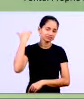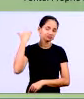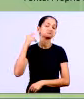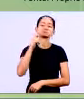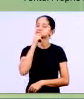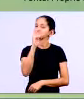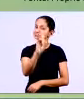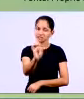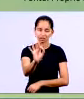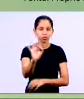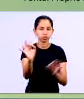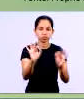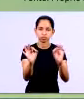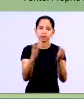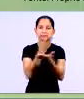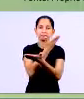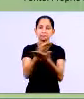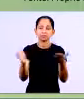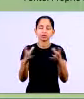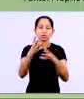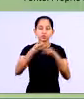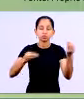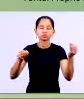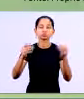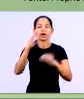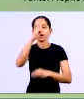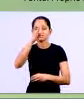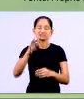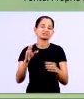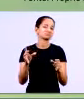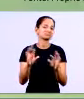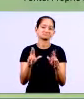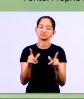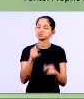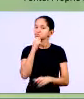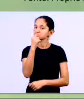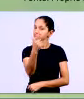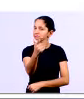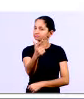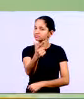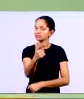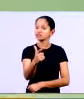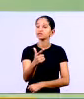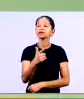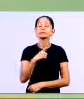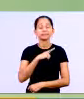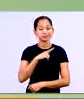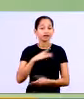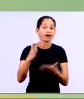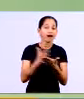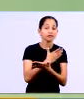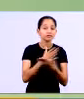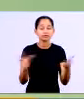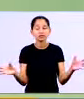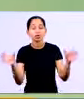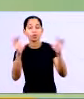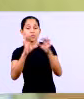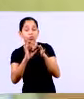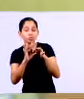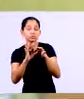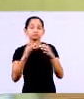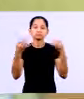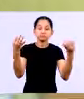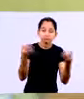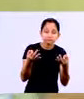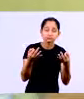mais acentuadas. Essas palavras perderam o acento diferencial. Certo, professora Tayane? O contexto é que vai determinar se você vai estar empregando um